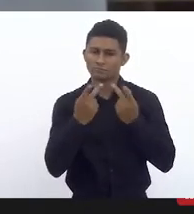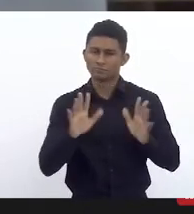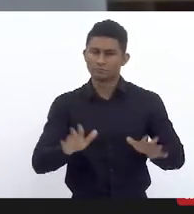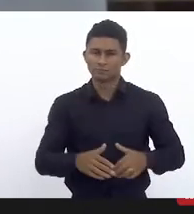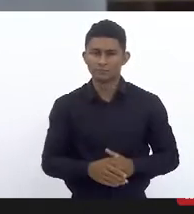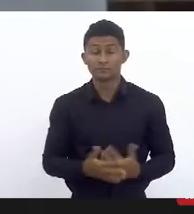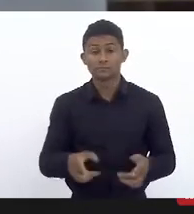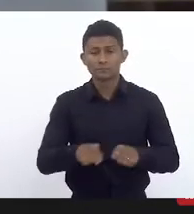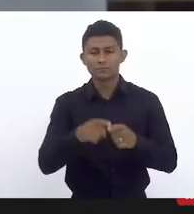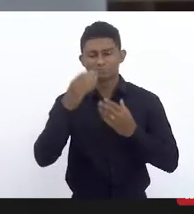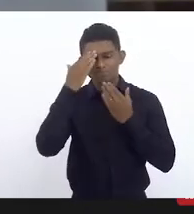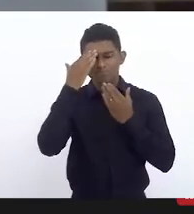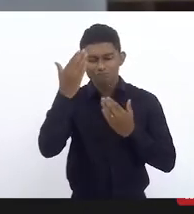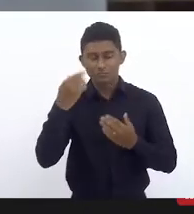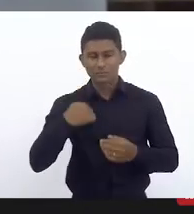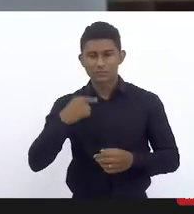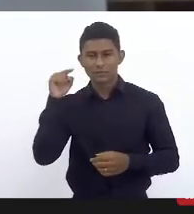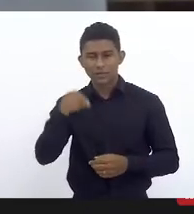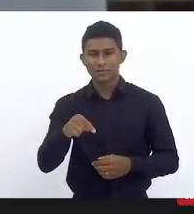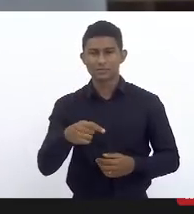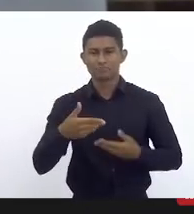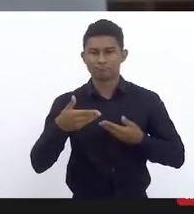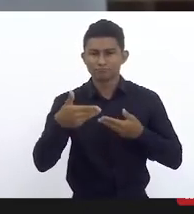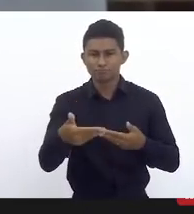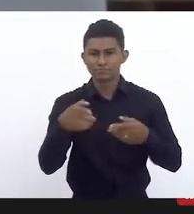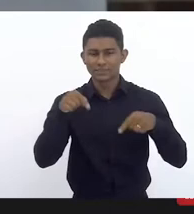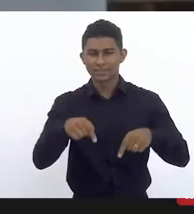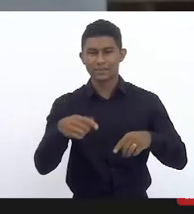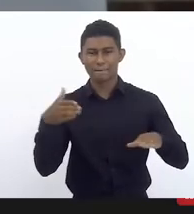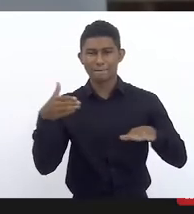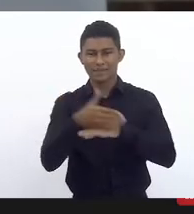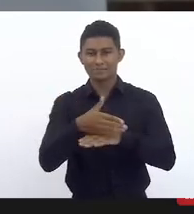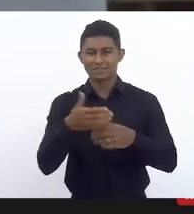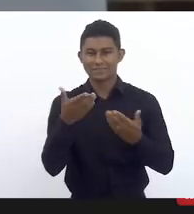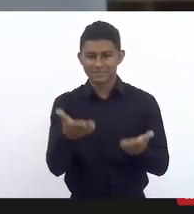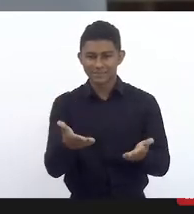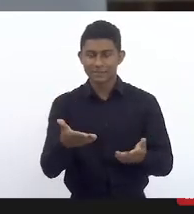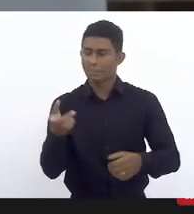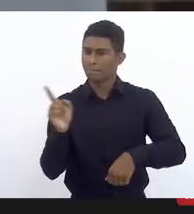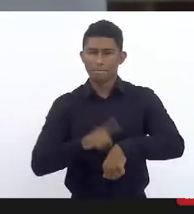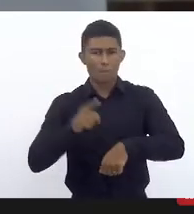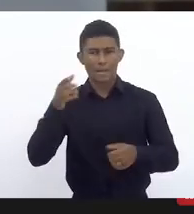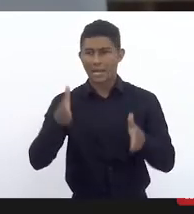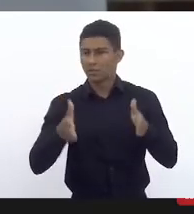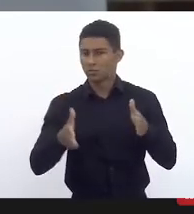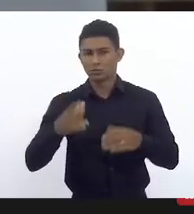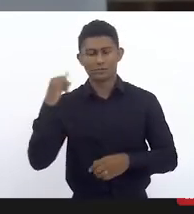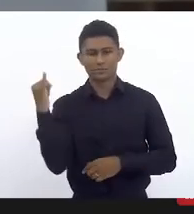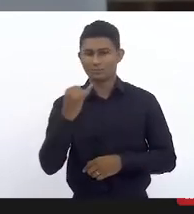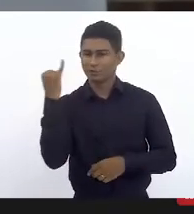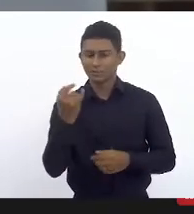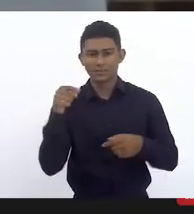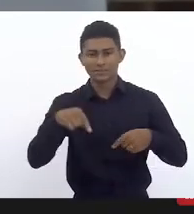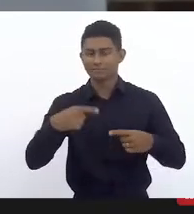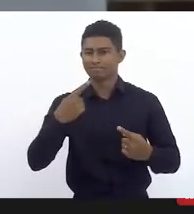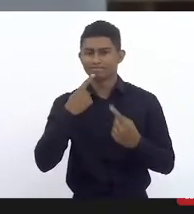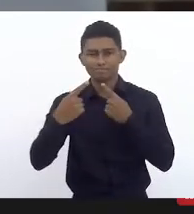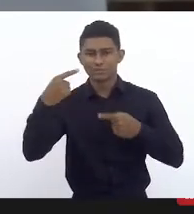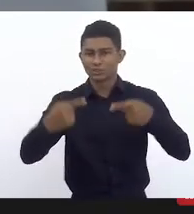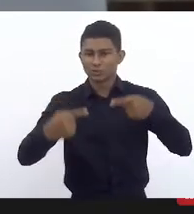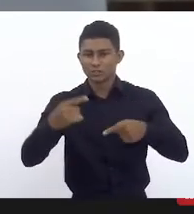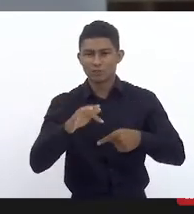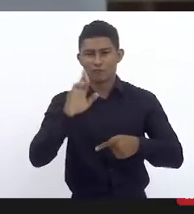e agradecer mais uma vez a oportunidade de participar num momento tão importante como esse, que é a discussão de um fundo